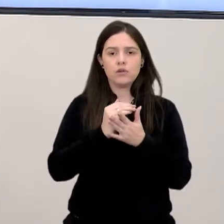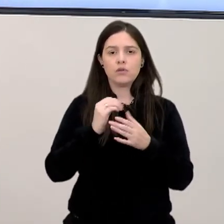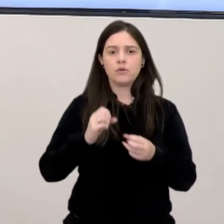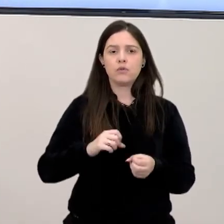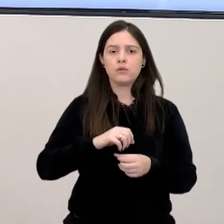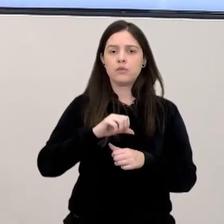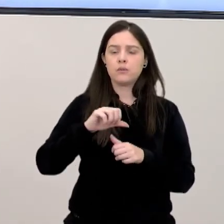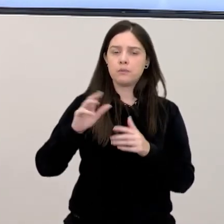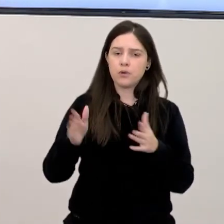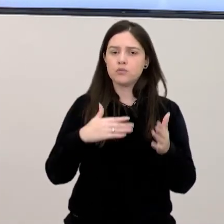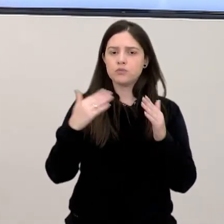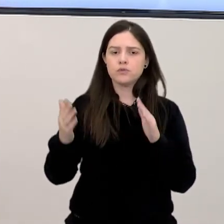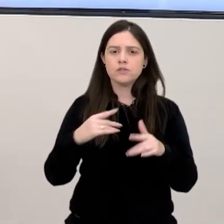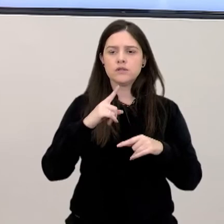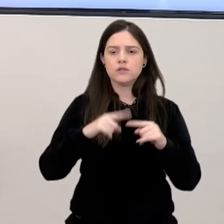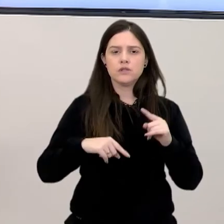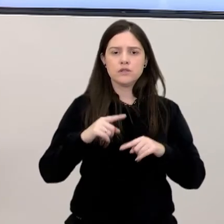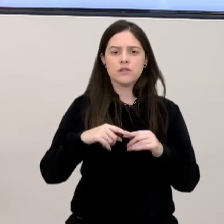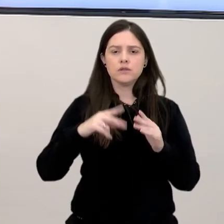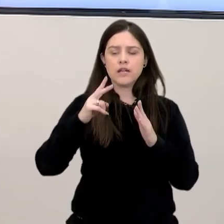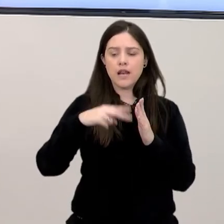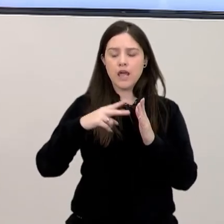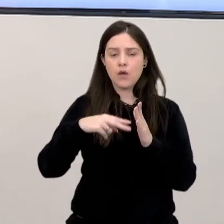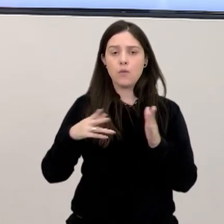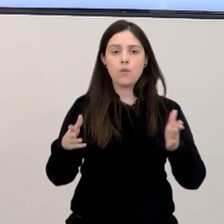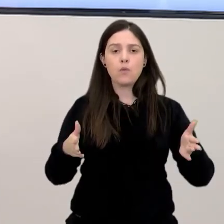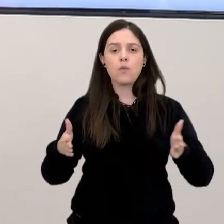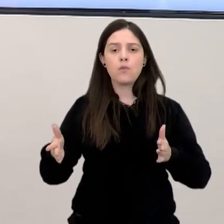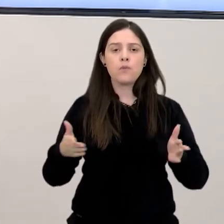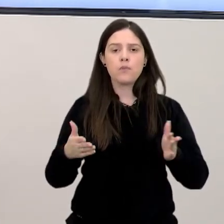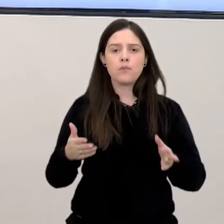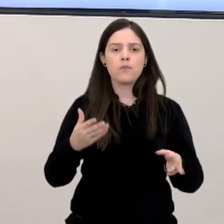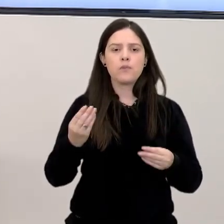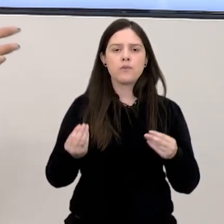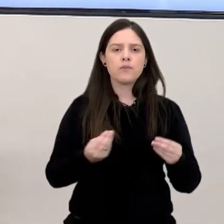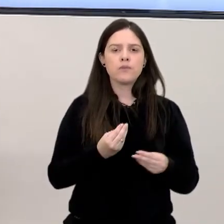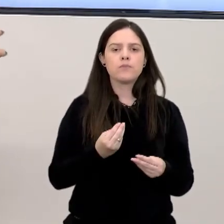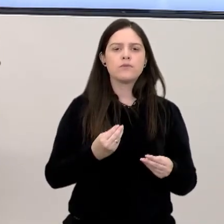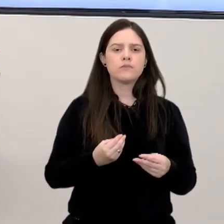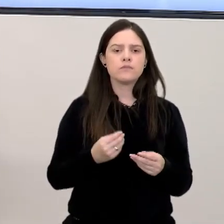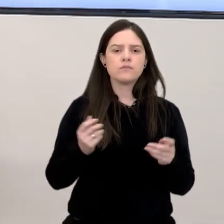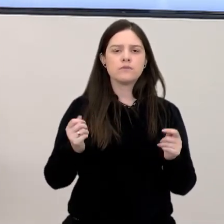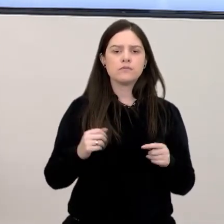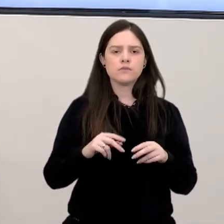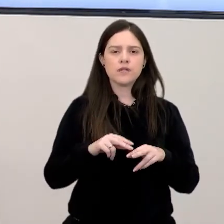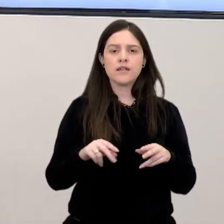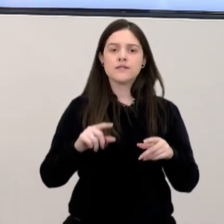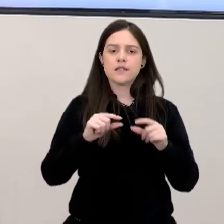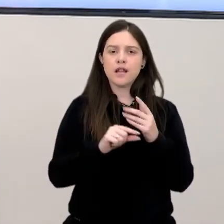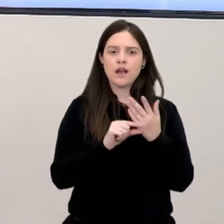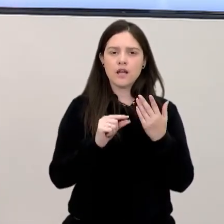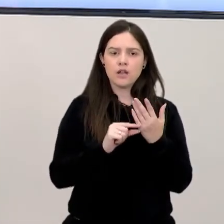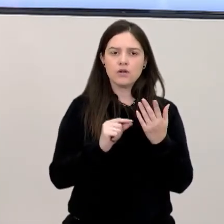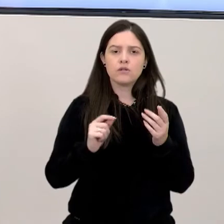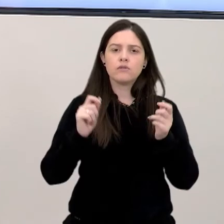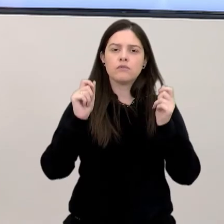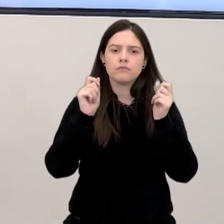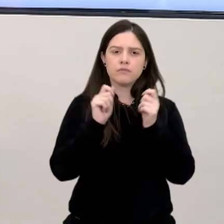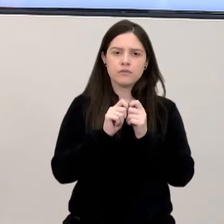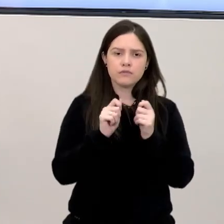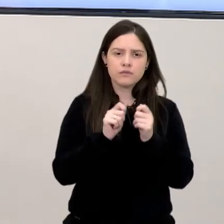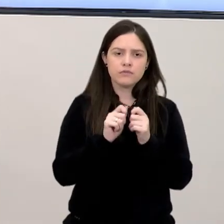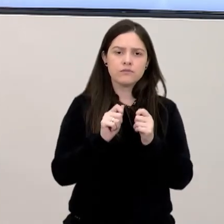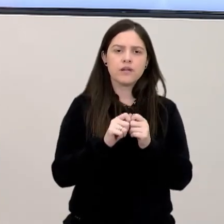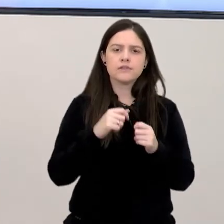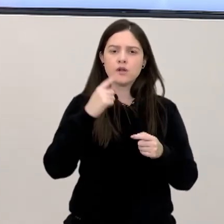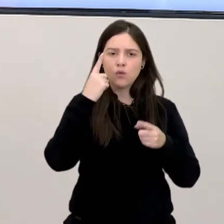este material. Leia todos os passos, né, com bastante cautela esse artigo. Né? Faça o desenho,